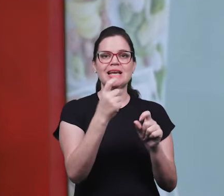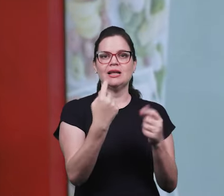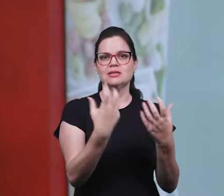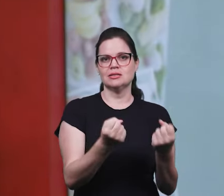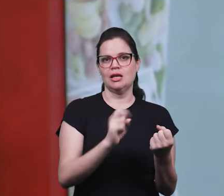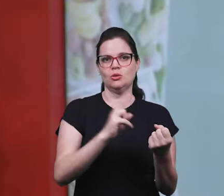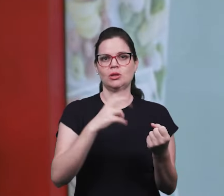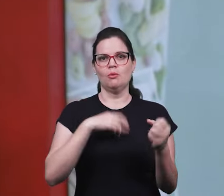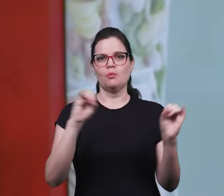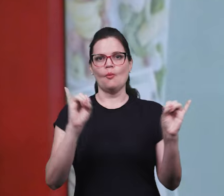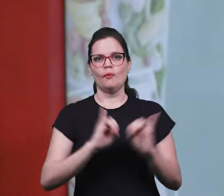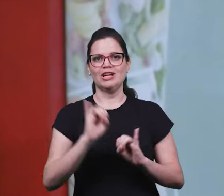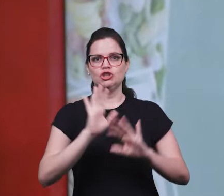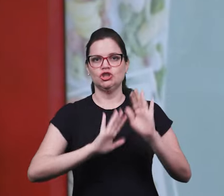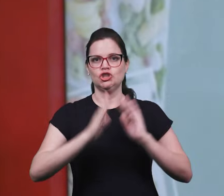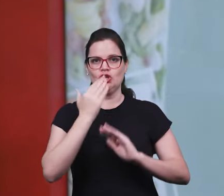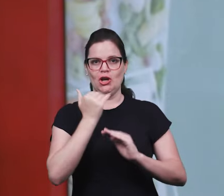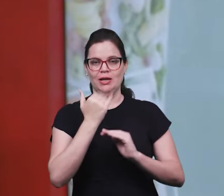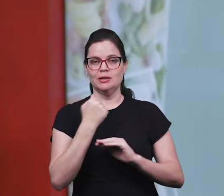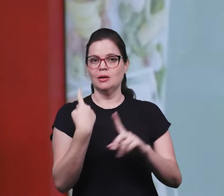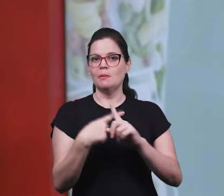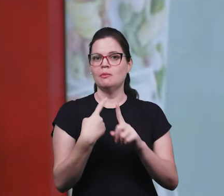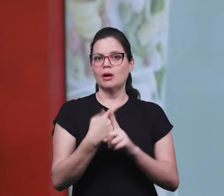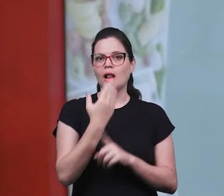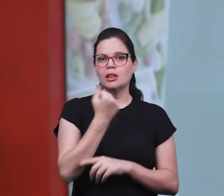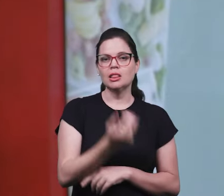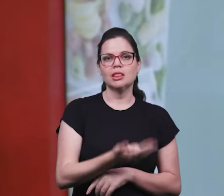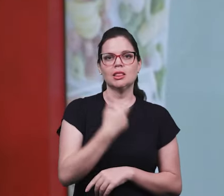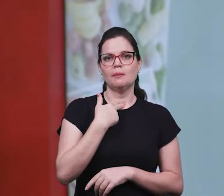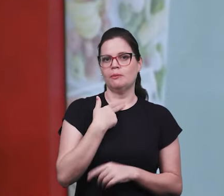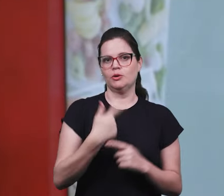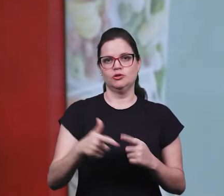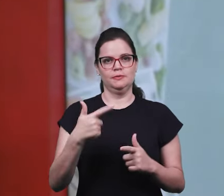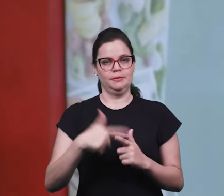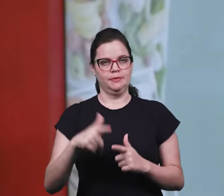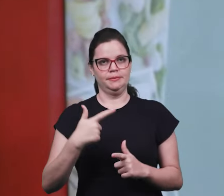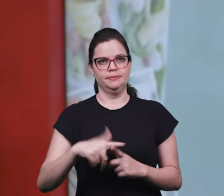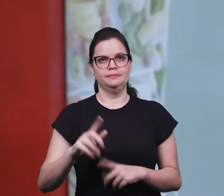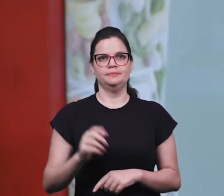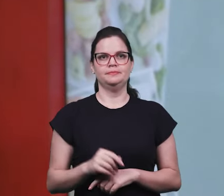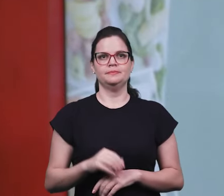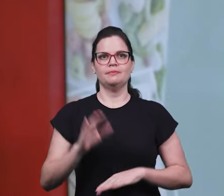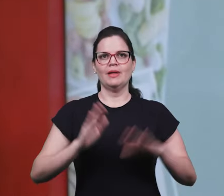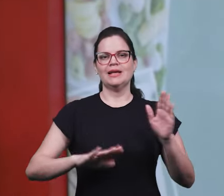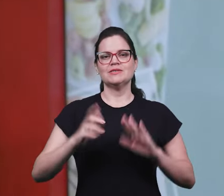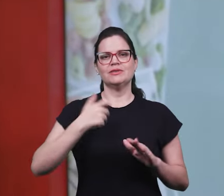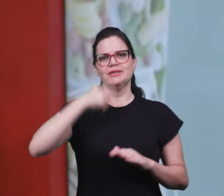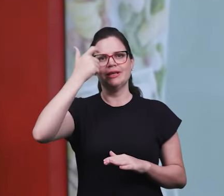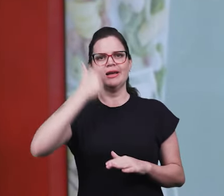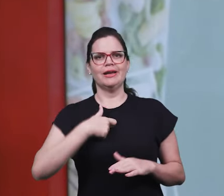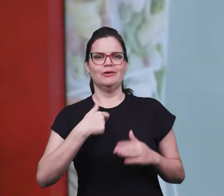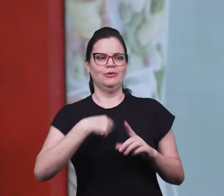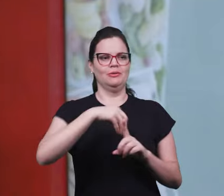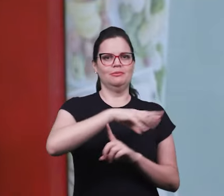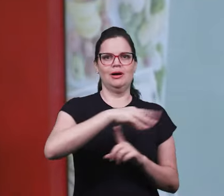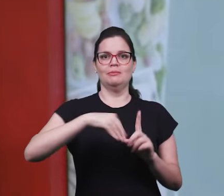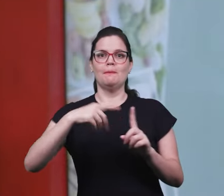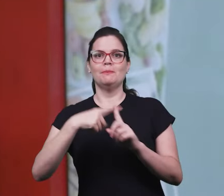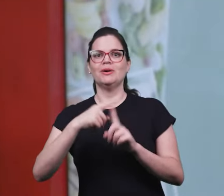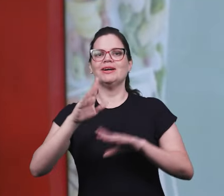alimentação não pode se tornar um problema durante a alimentação às vezes eu viro mediadora durante o consultório porque a